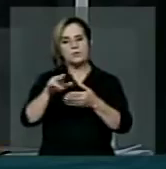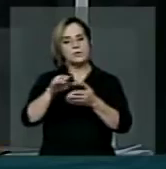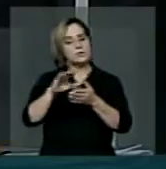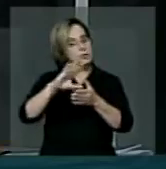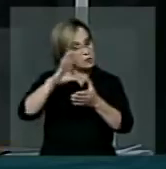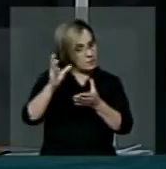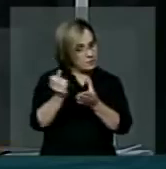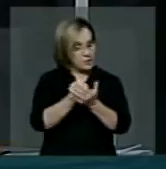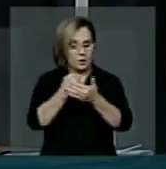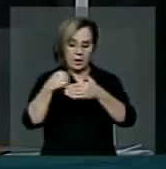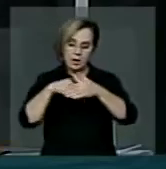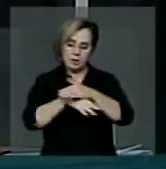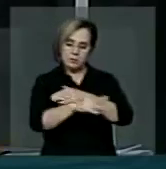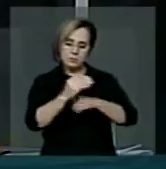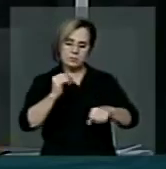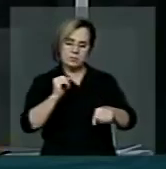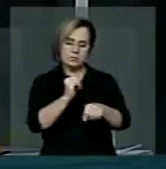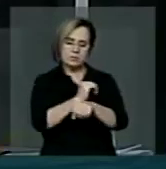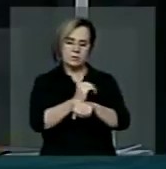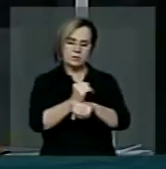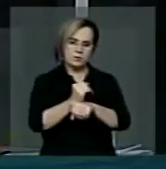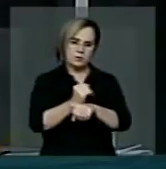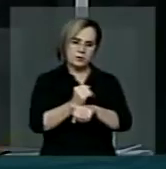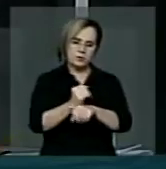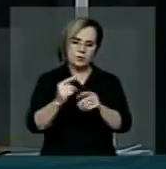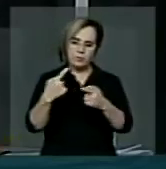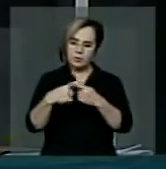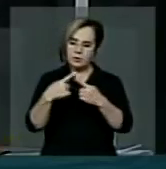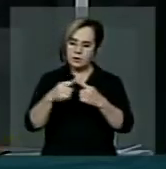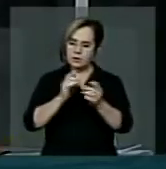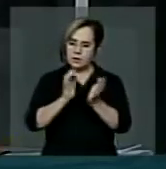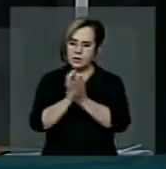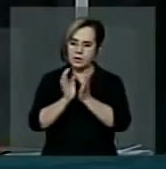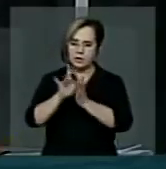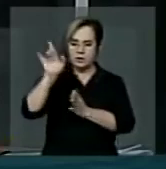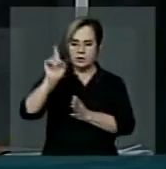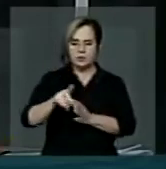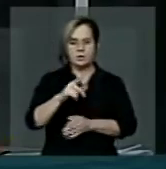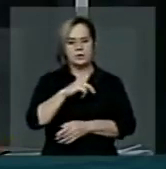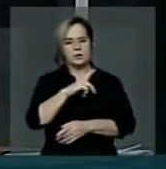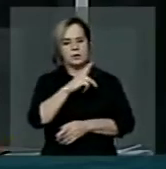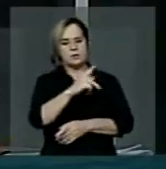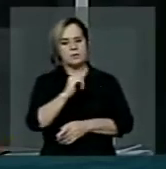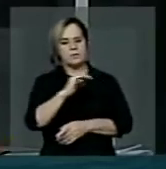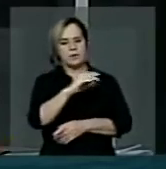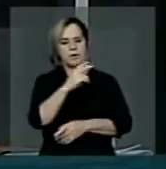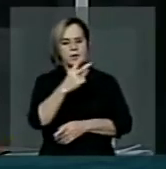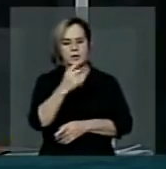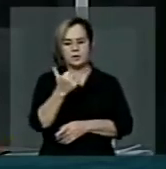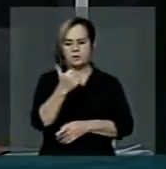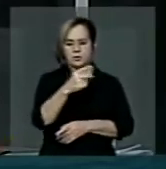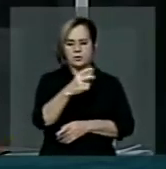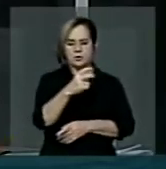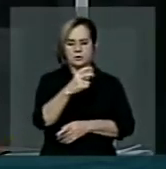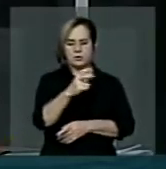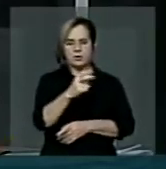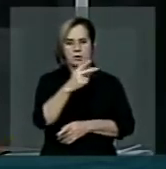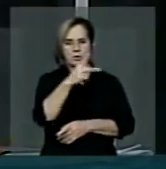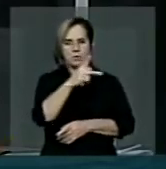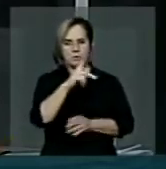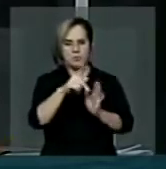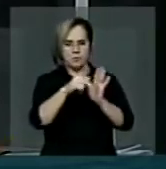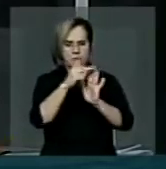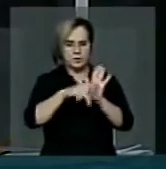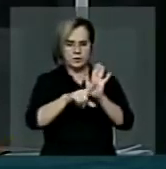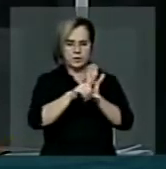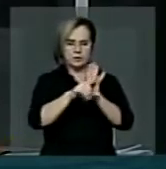indígenas brasileiros os seus direitos. Arquivem-se a PEC 215, o PLP